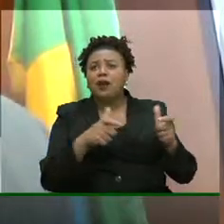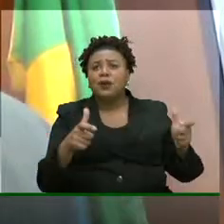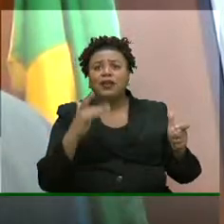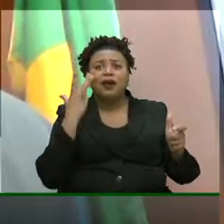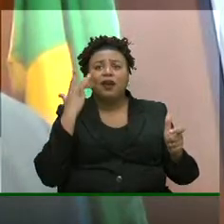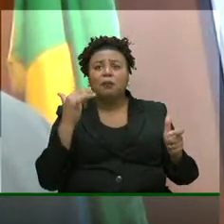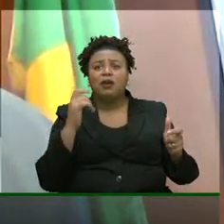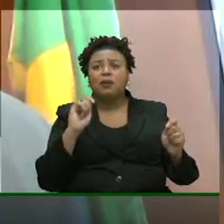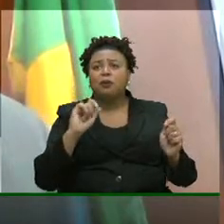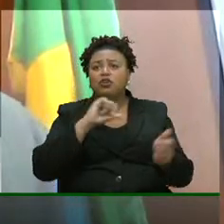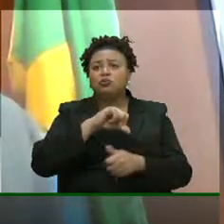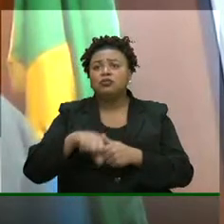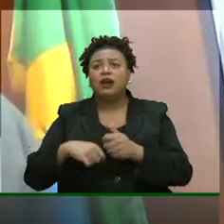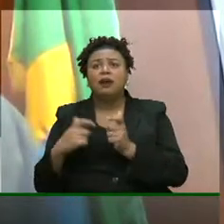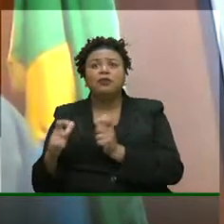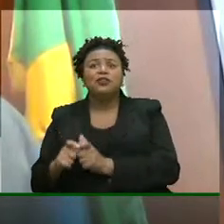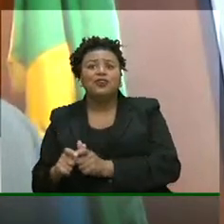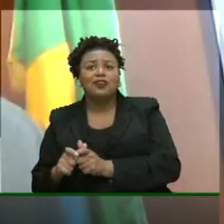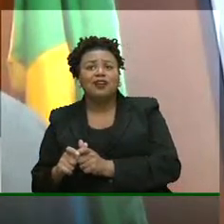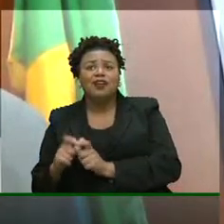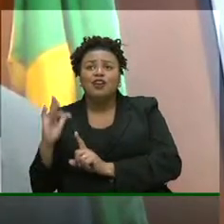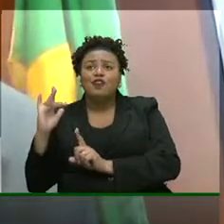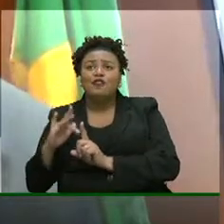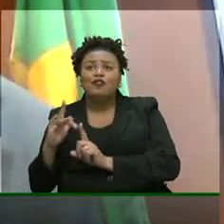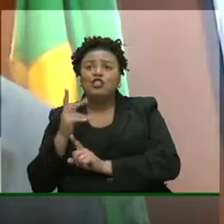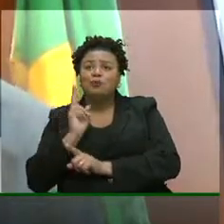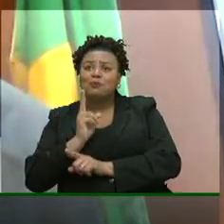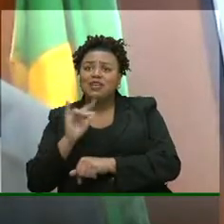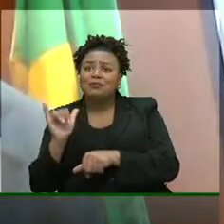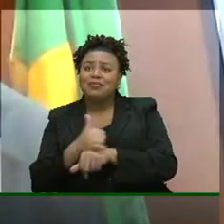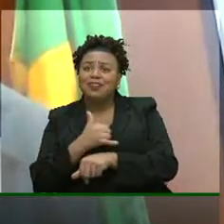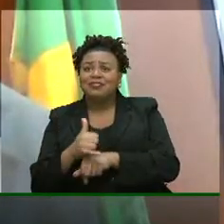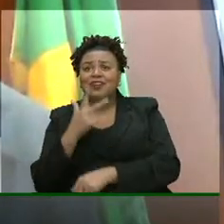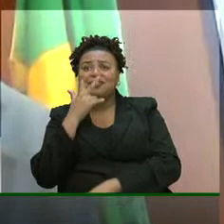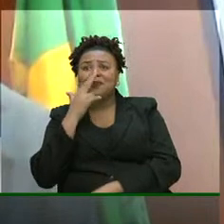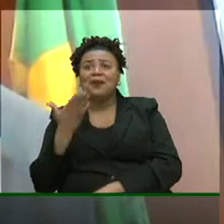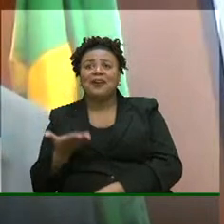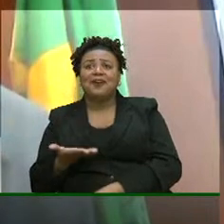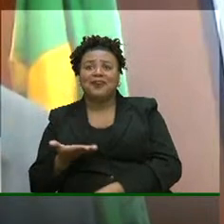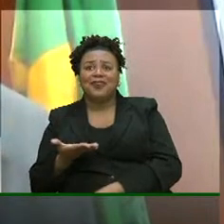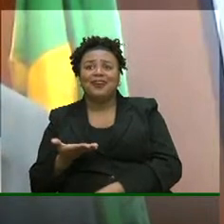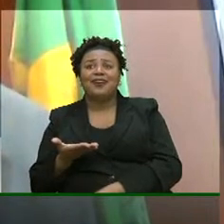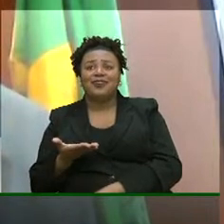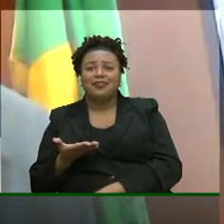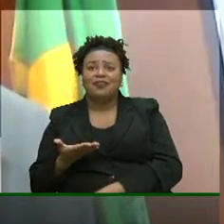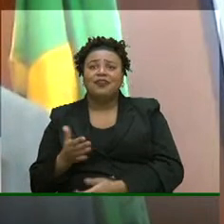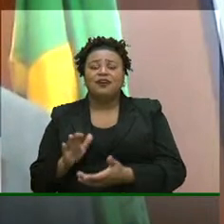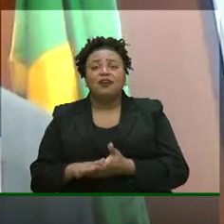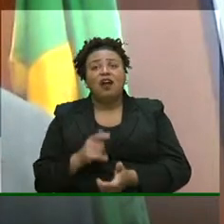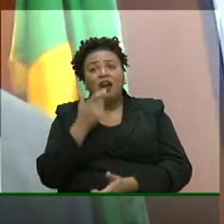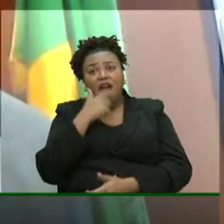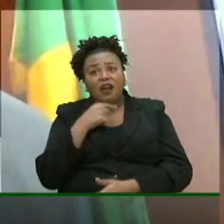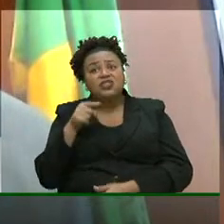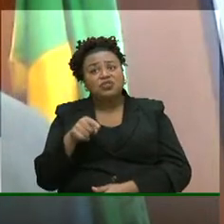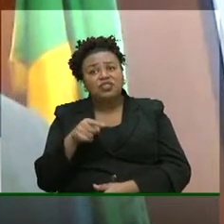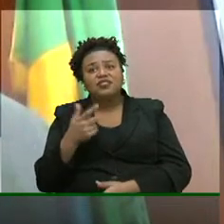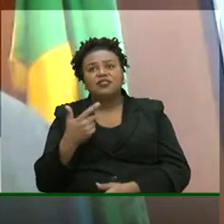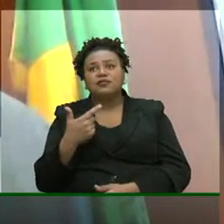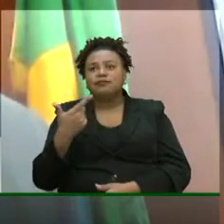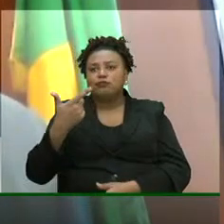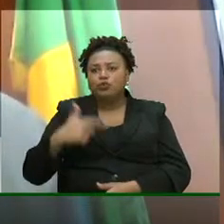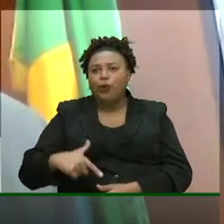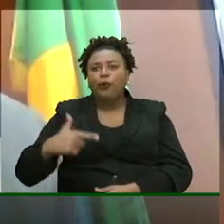vão acabar sendo minoria e sendo vítimas desse mesmo mecanismo autoritário. Né? Acho que diante dessas